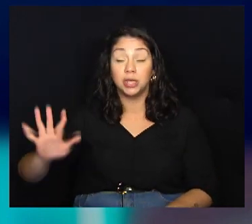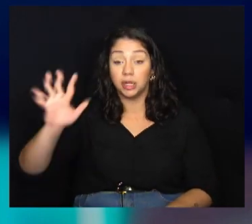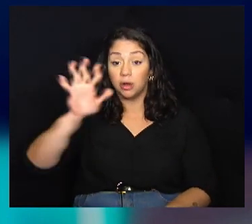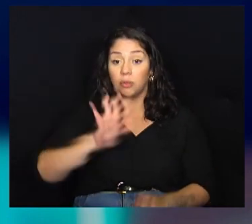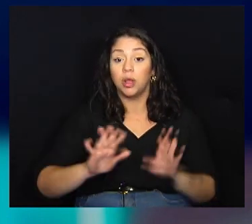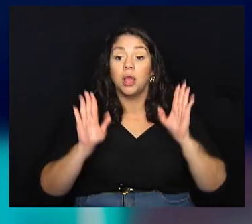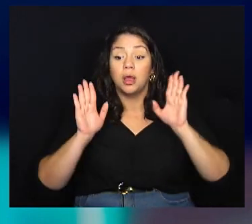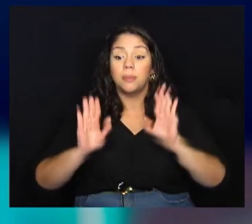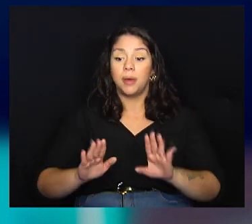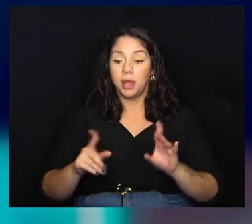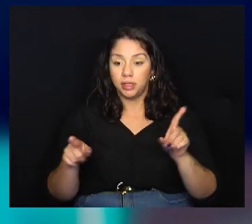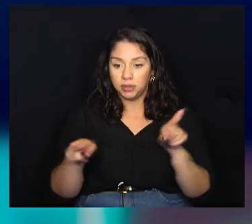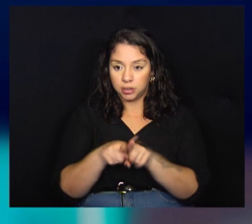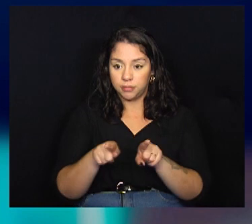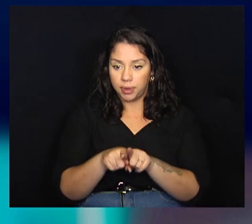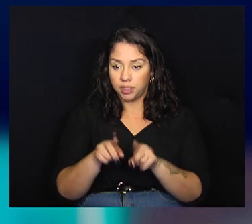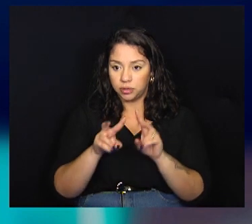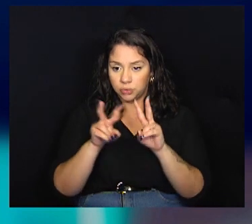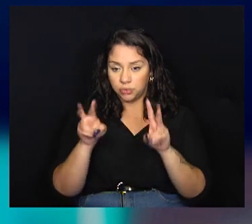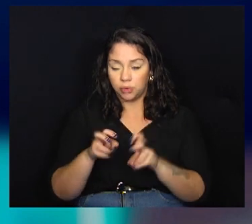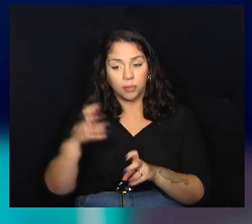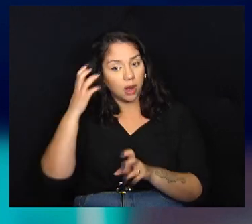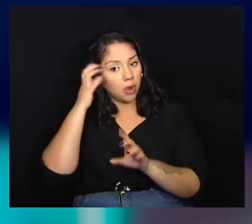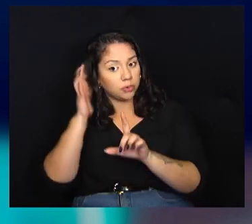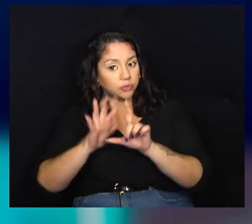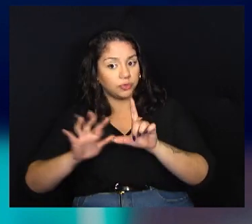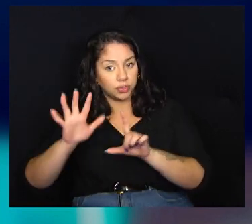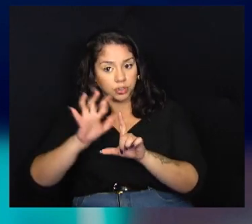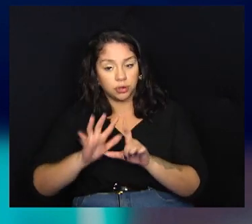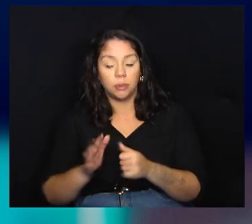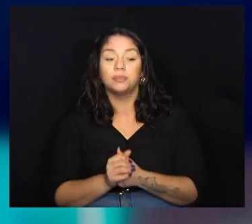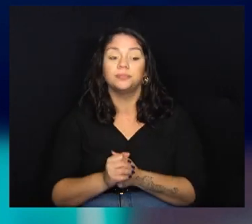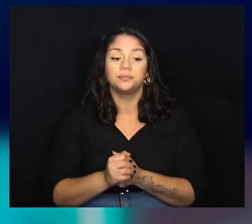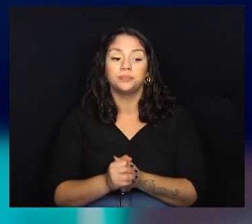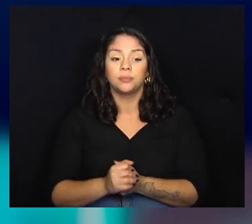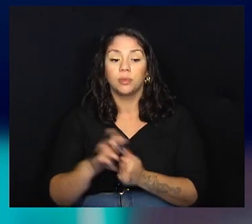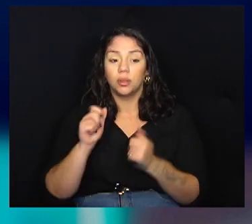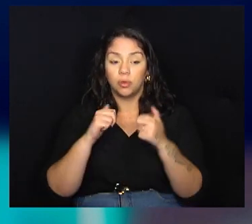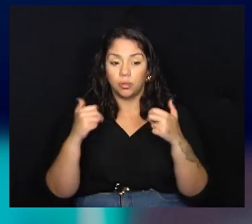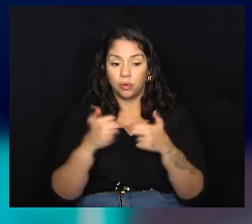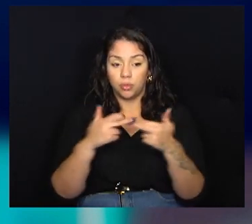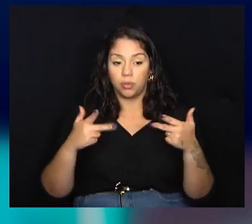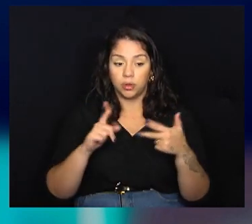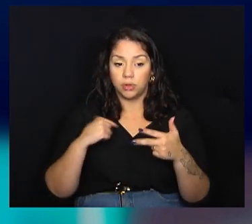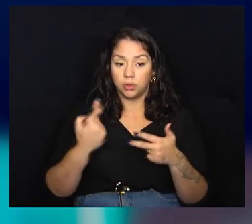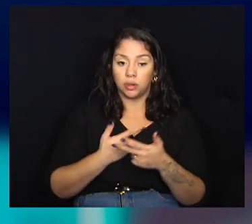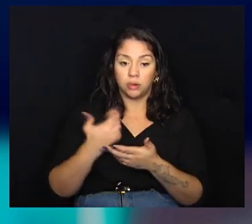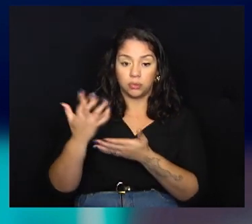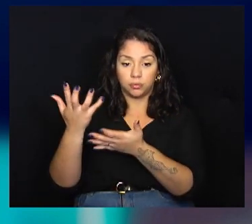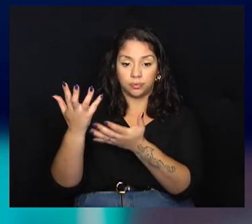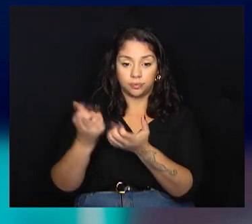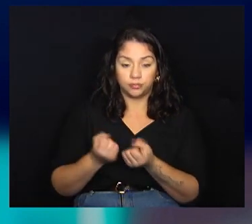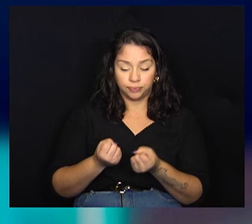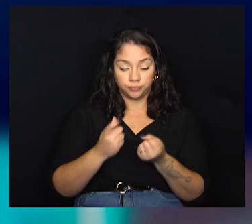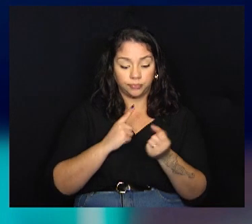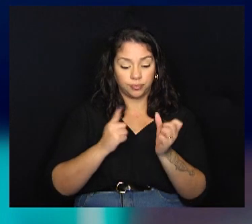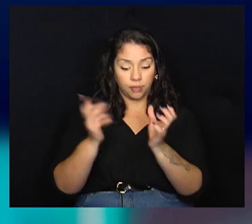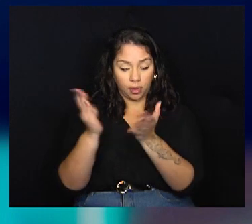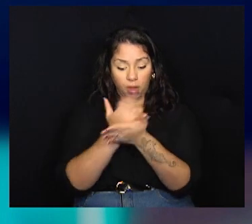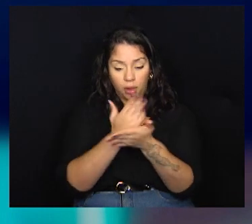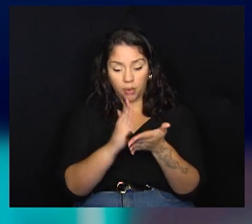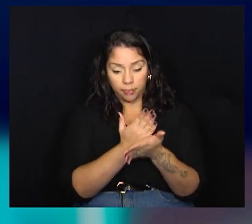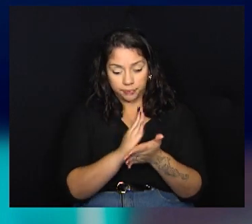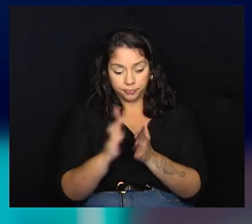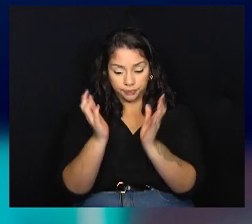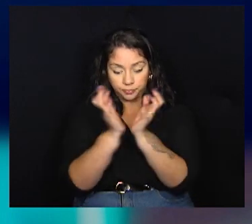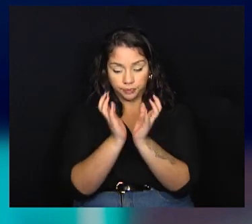também demandas relacionadas ao audiovisual, demandas que nós recolhemos, tabulamos e que nos